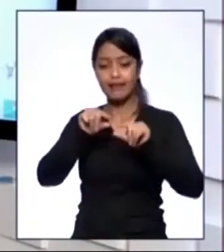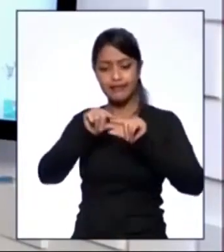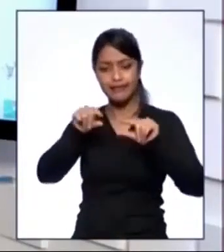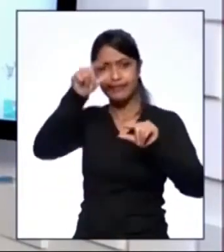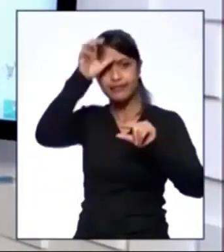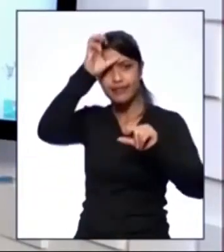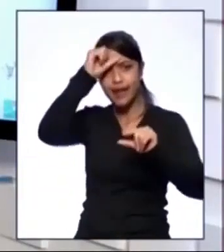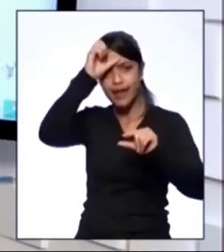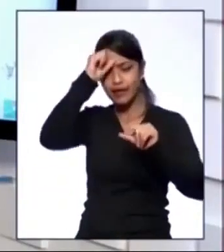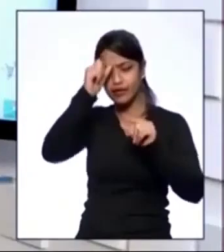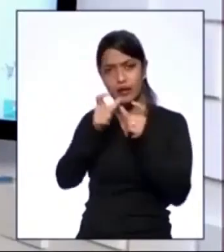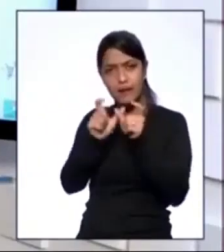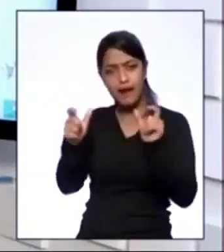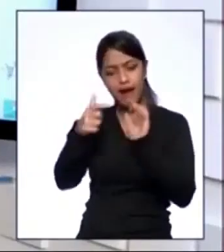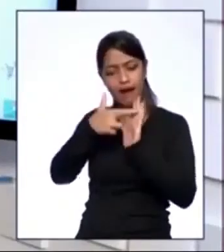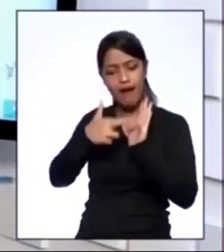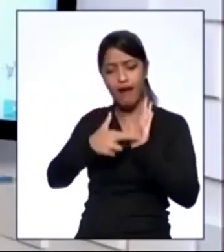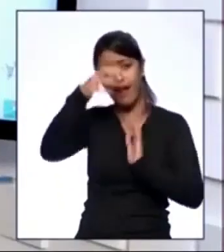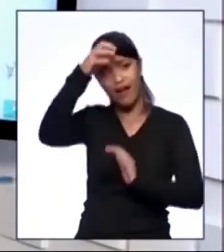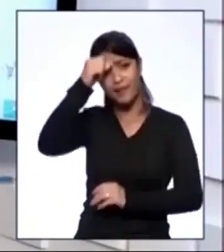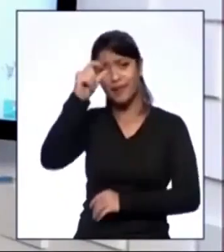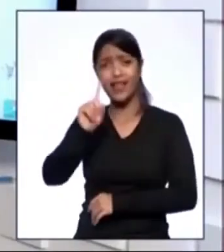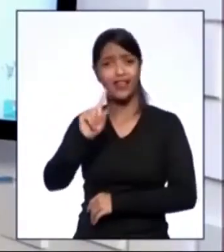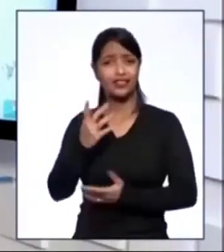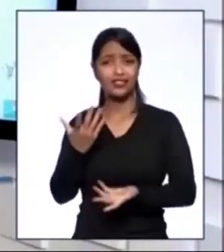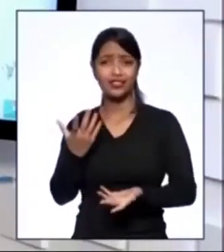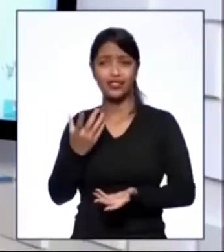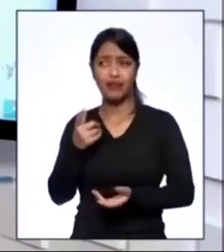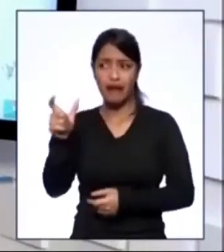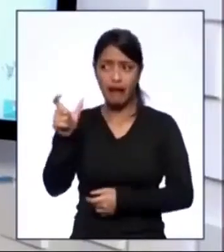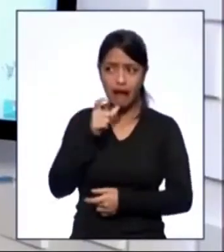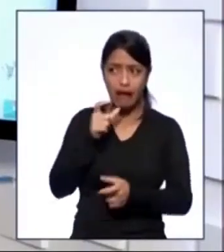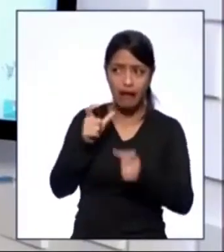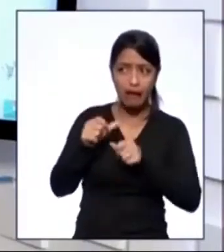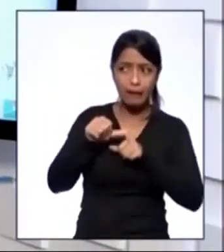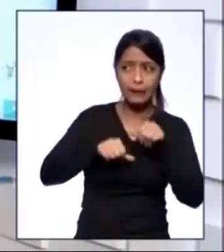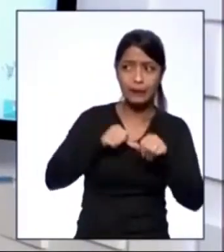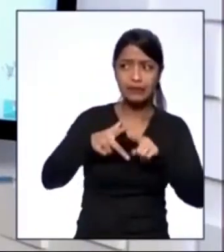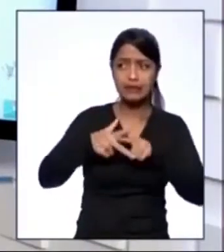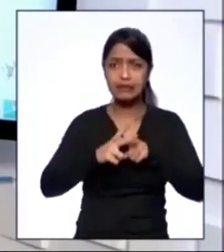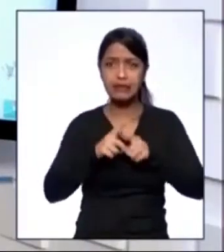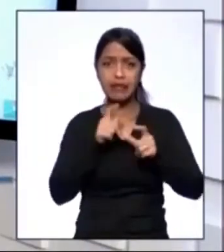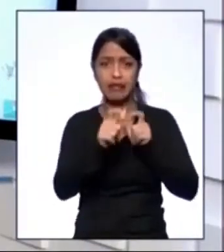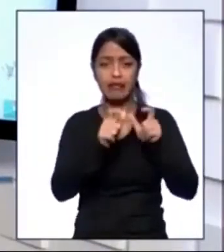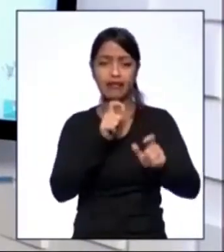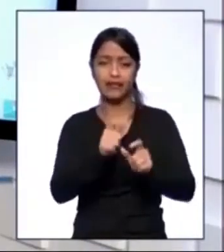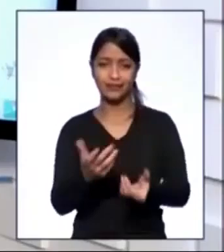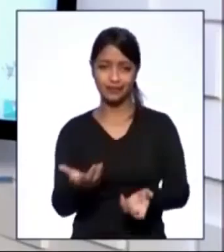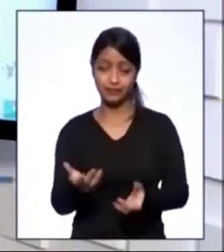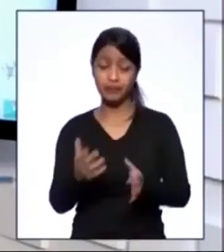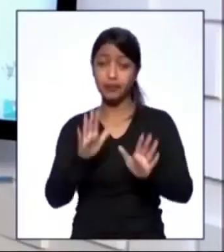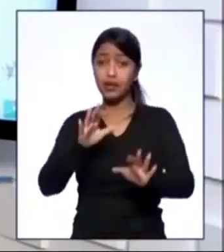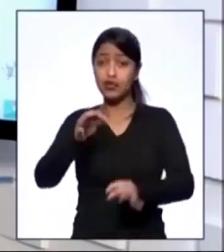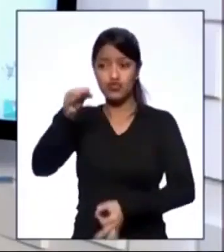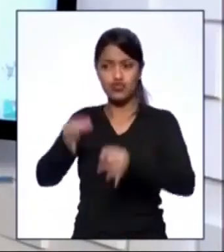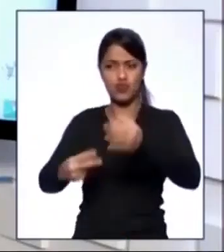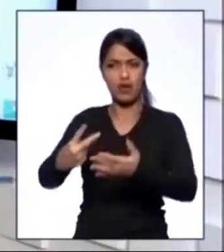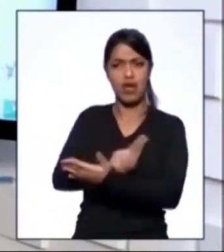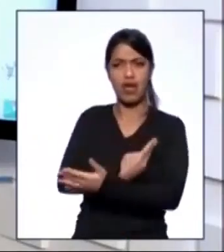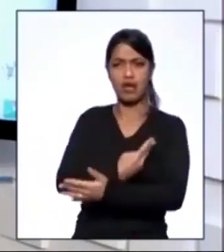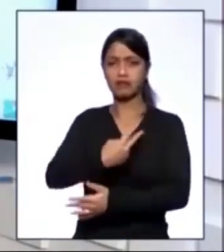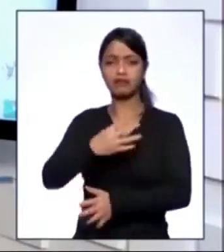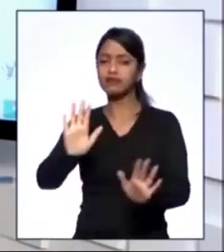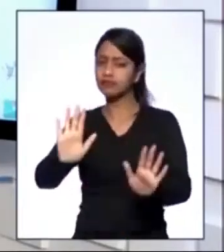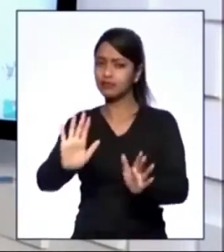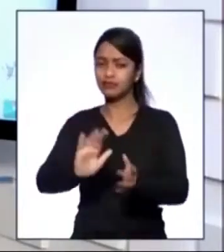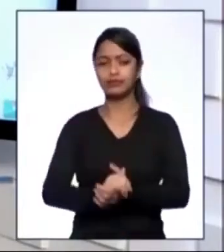você continua usando a intuição e gerando essas informações. É isso, tá bom? Sem julgamento, por favor. Ó, grupo social,